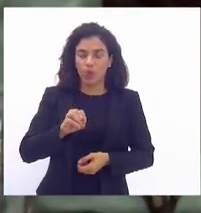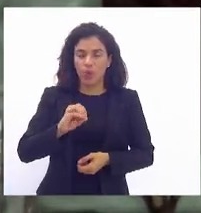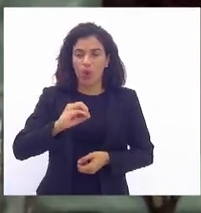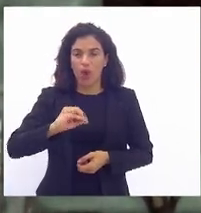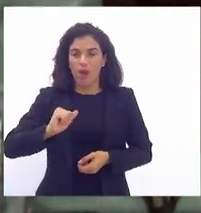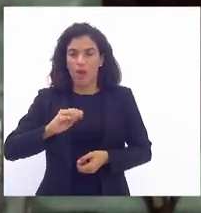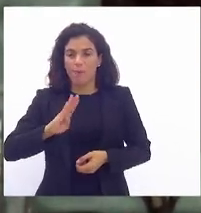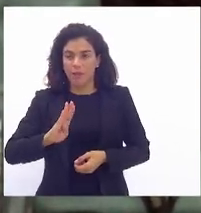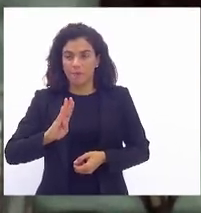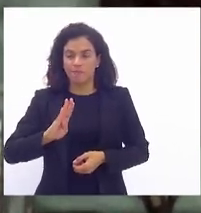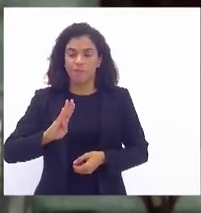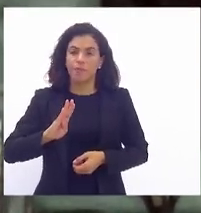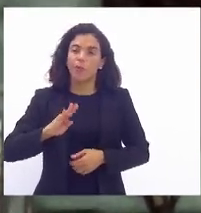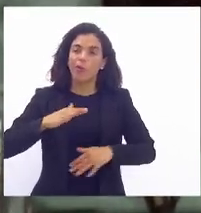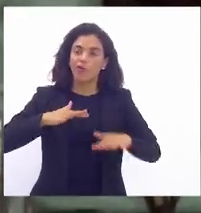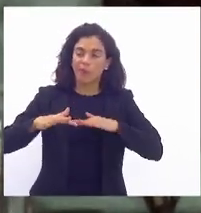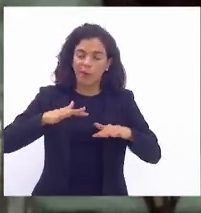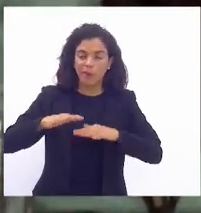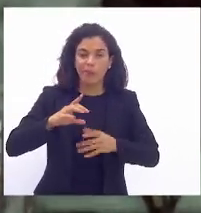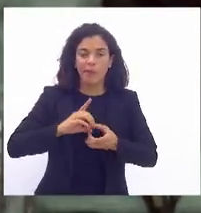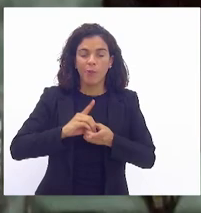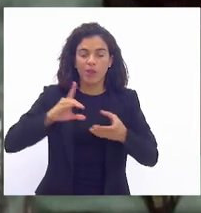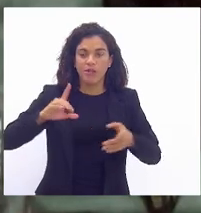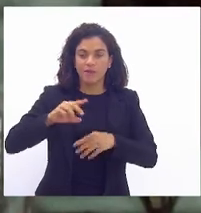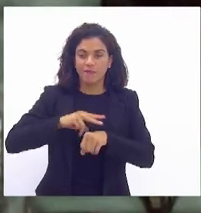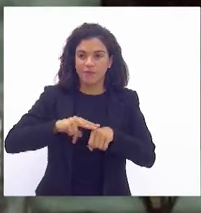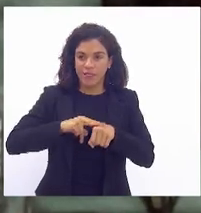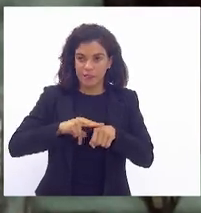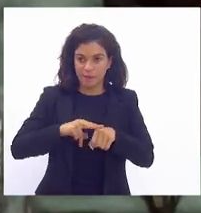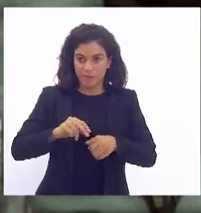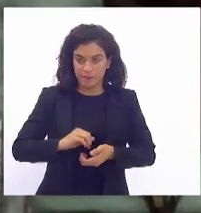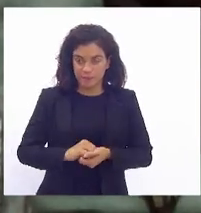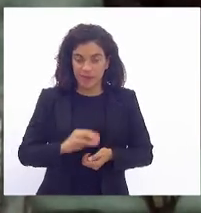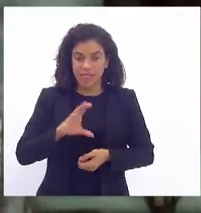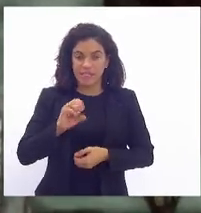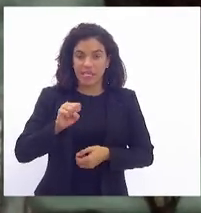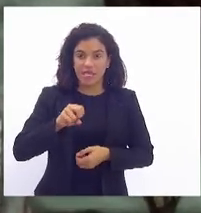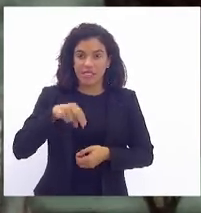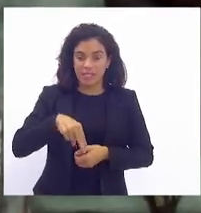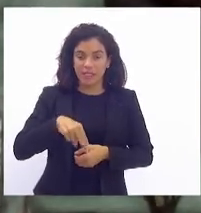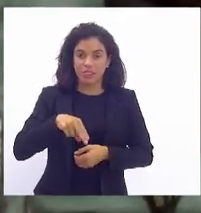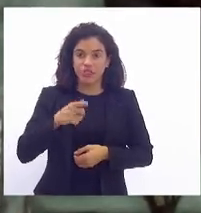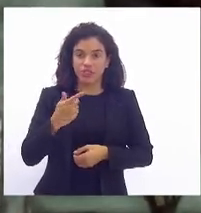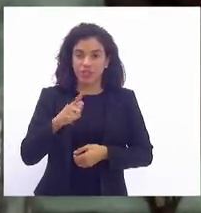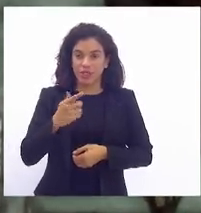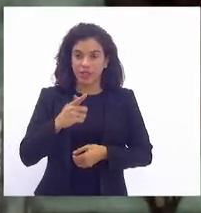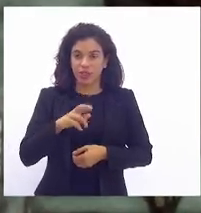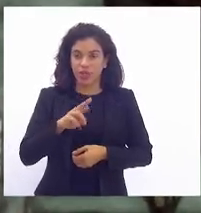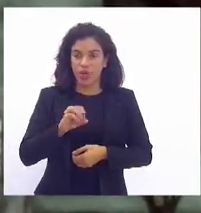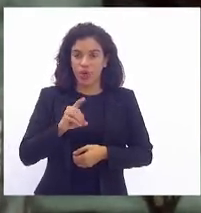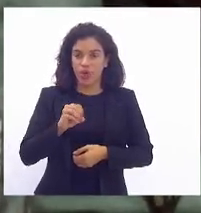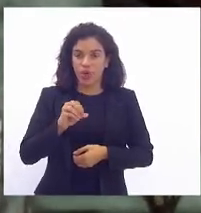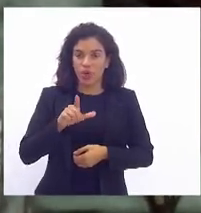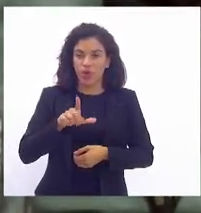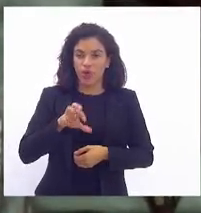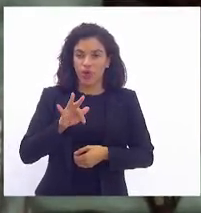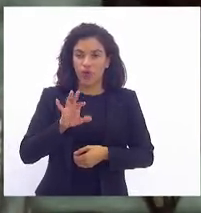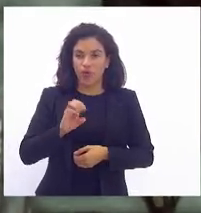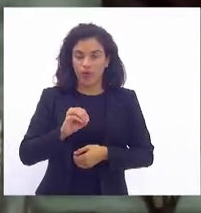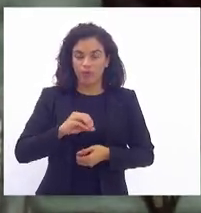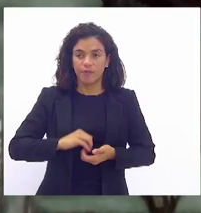Movimento Democracia Verde. Braulio Vegas da Silva, CSN Gerente. Rodolfo Lemiage,